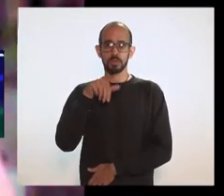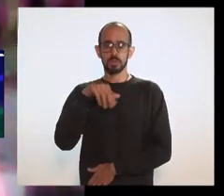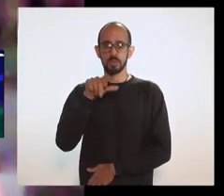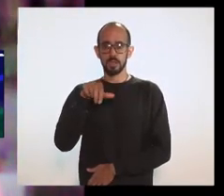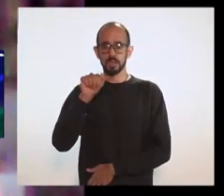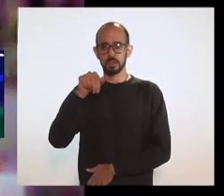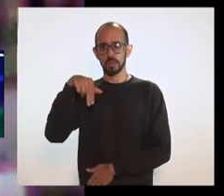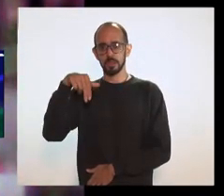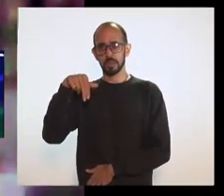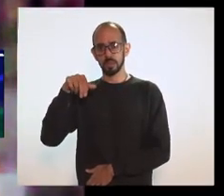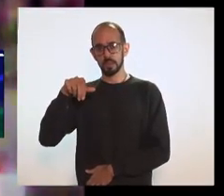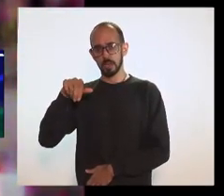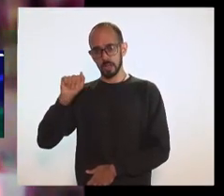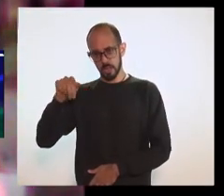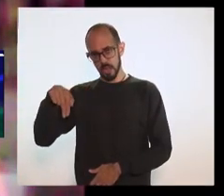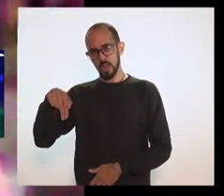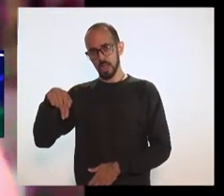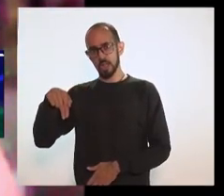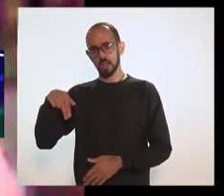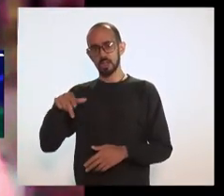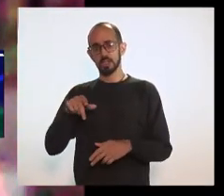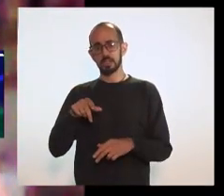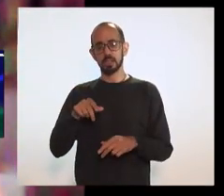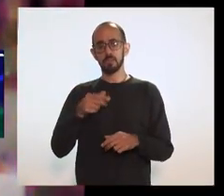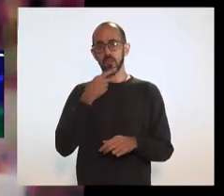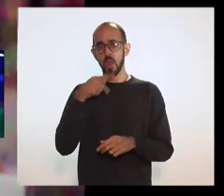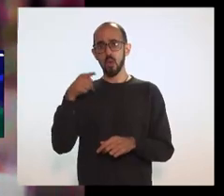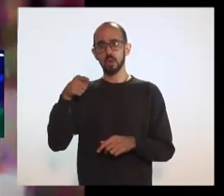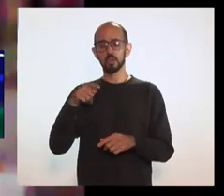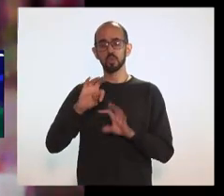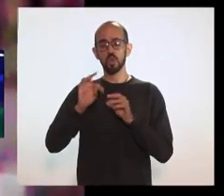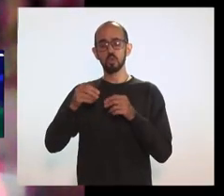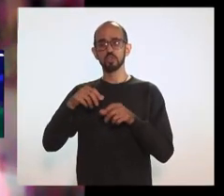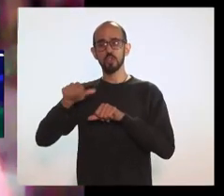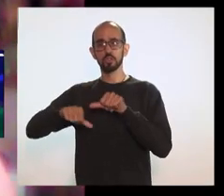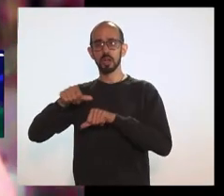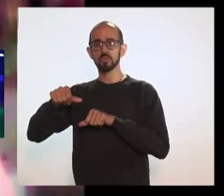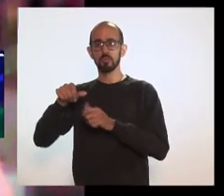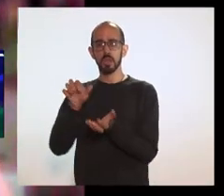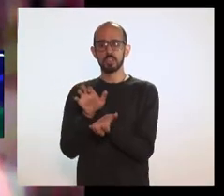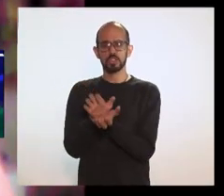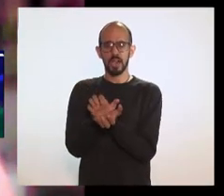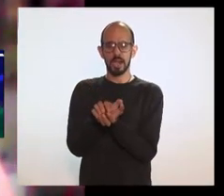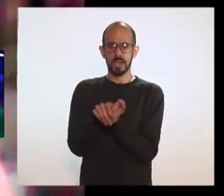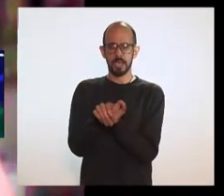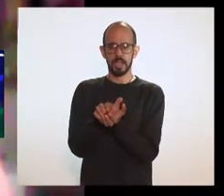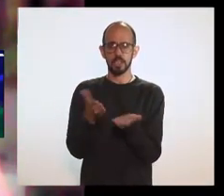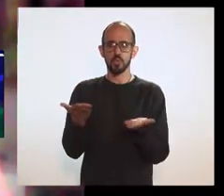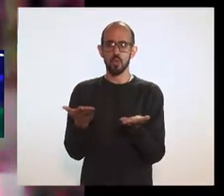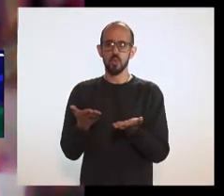jacaré, e hoje é a vacina responsável por mais de 70% das pessoas imunizadas no Brasil.